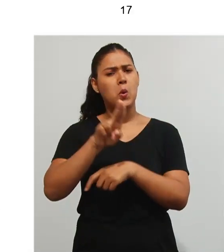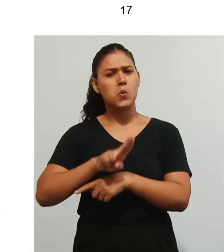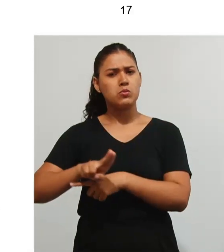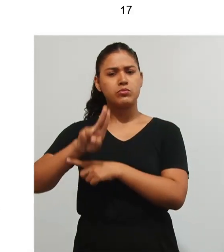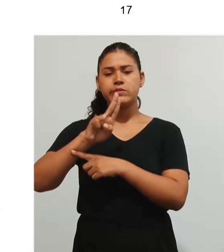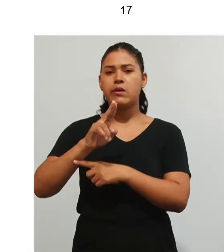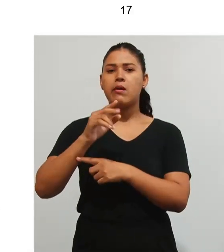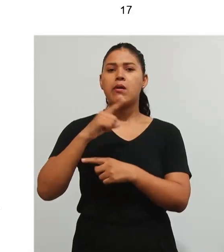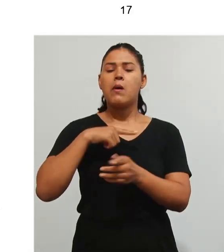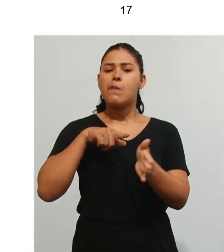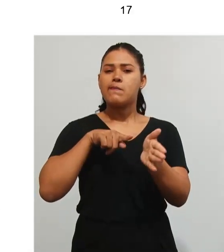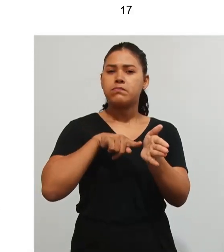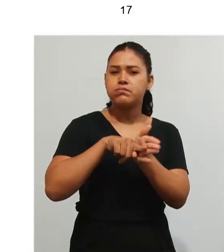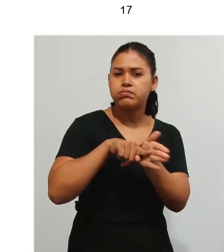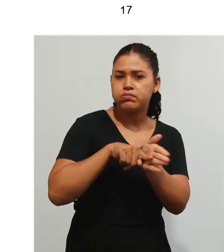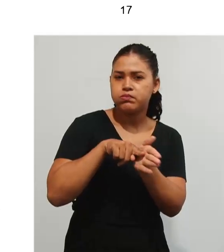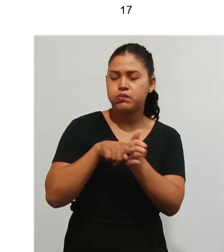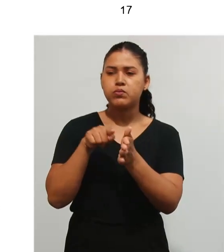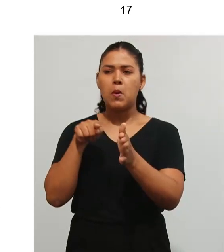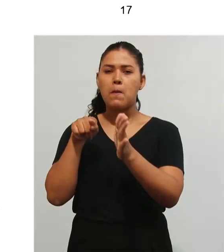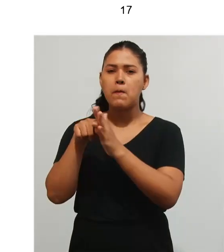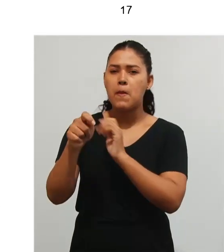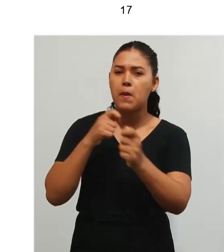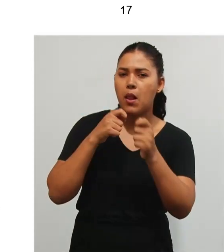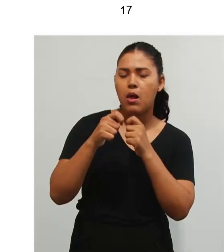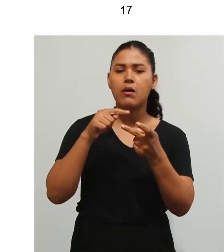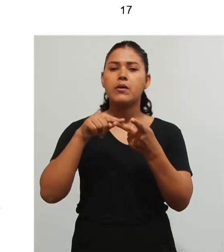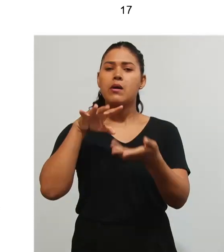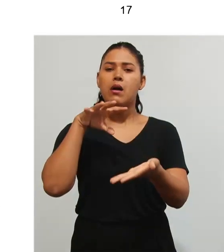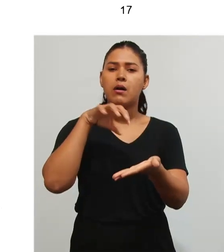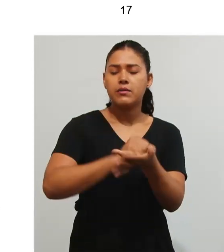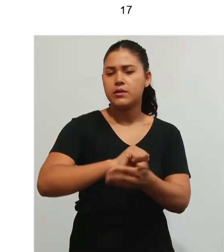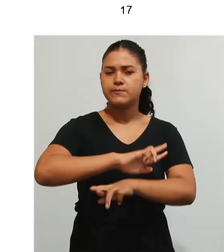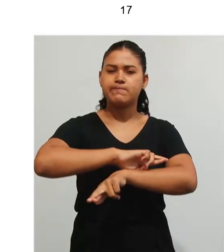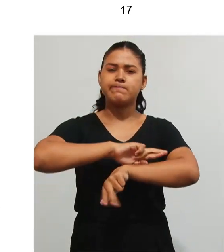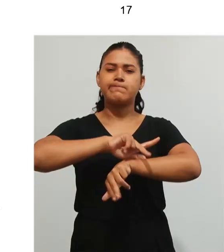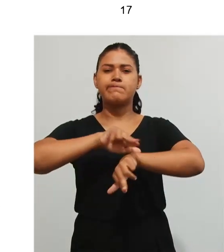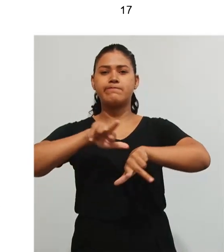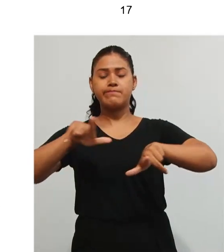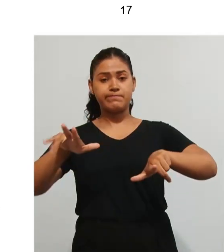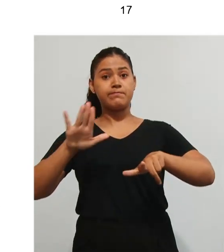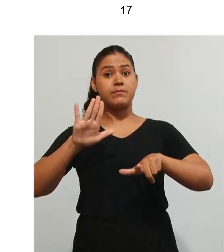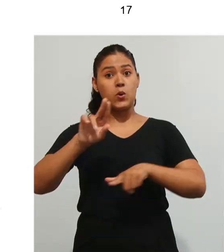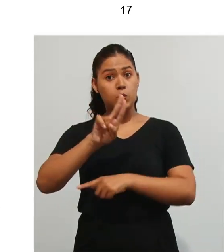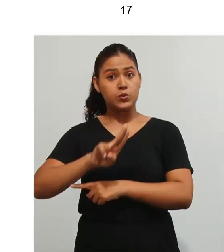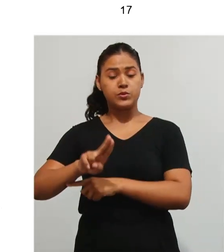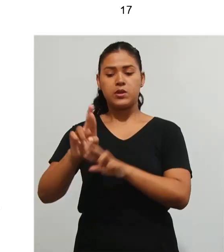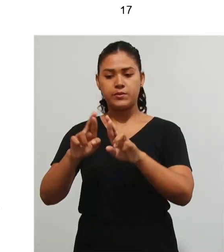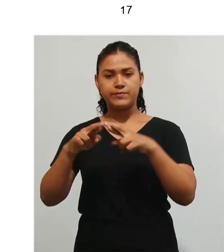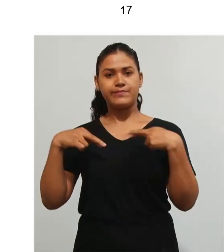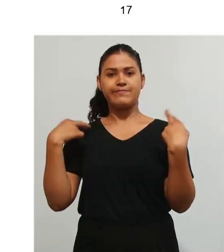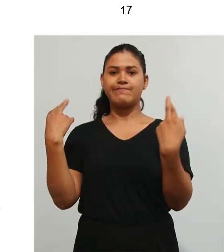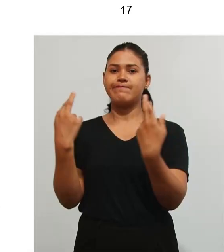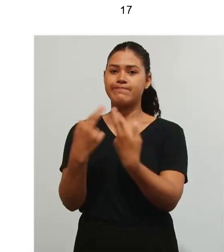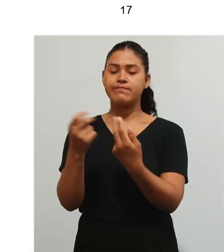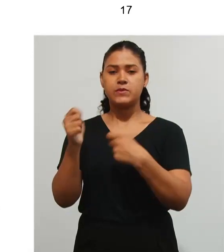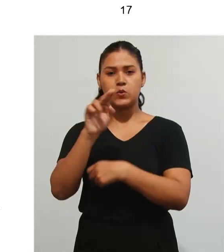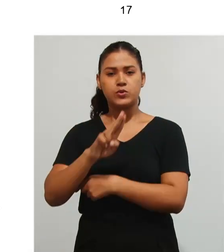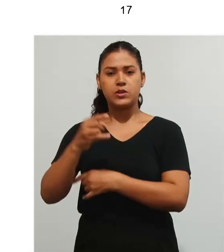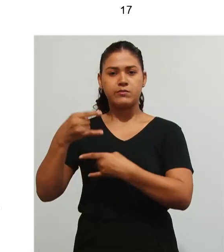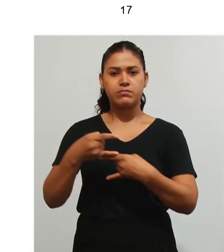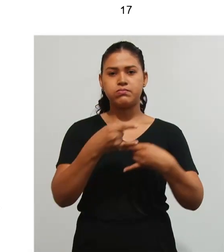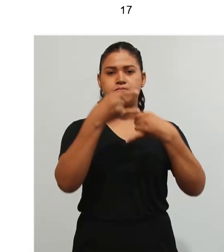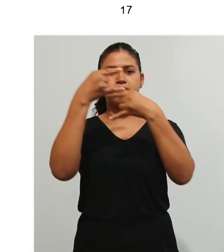para a realização de pesquisas, cadastros e assim por diante. Para a realização de reuniões, nós temos o Google Meet,